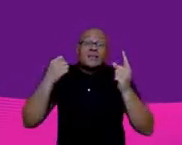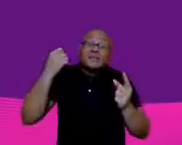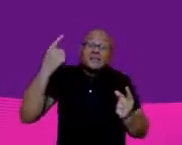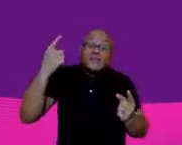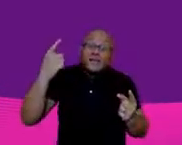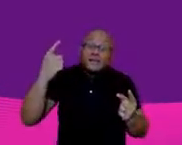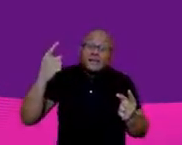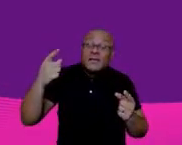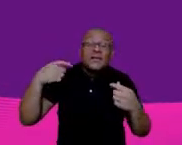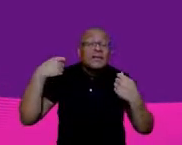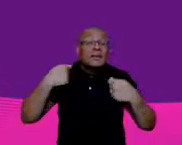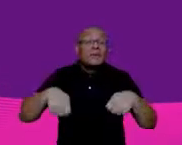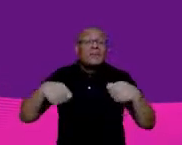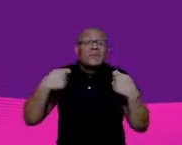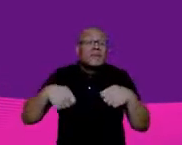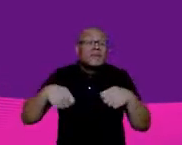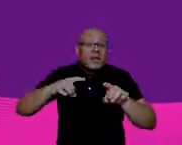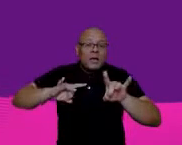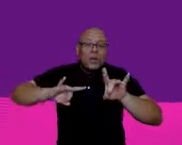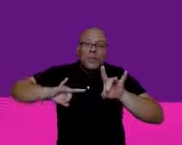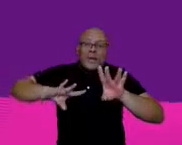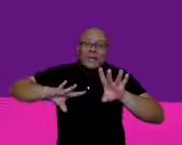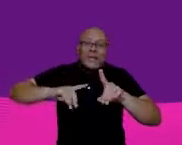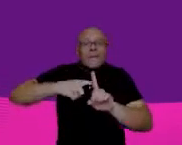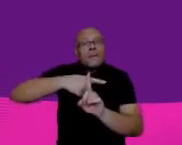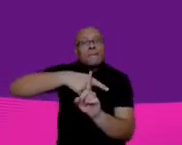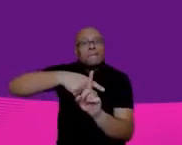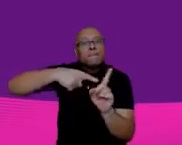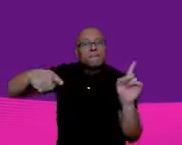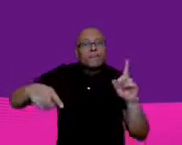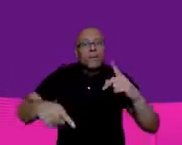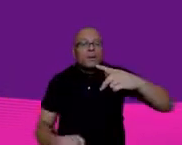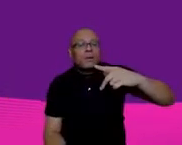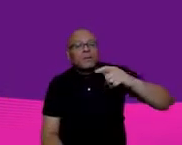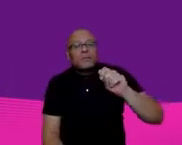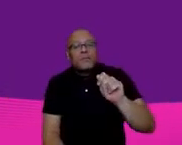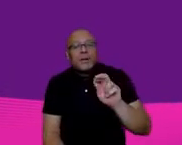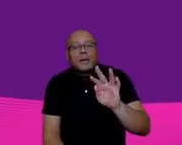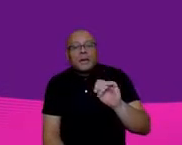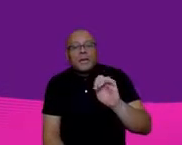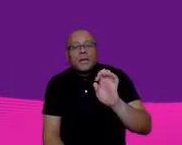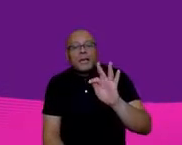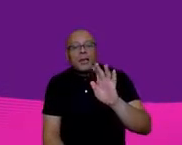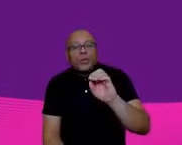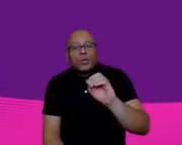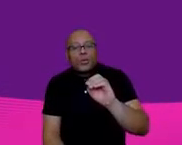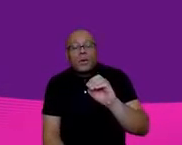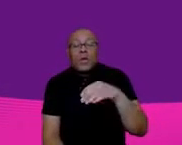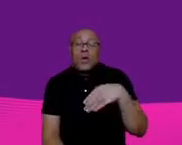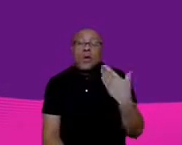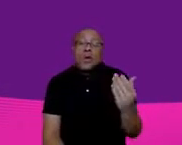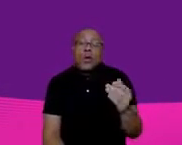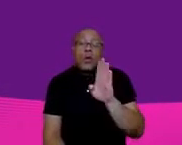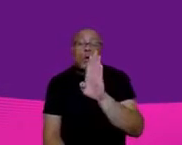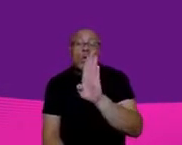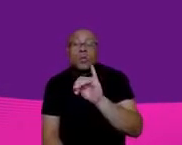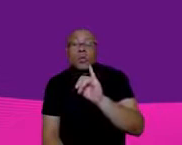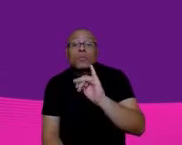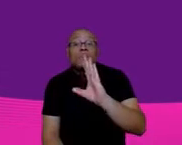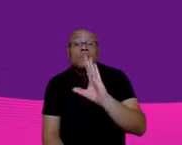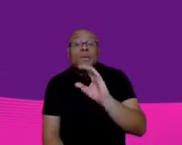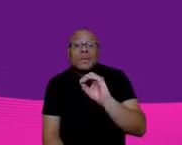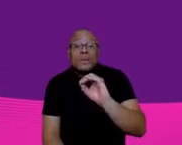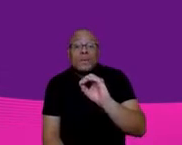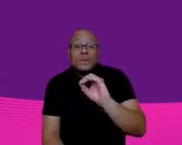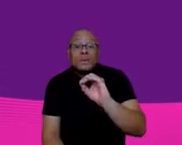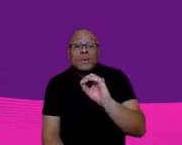uma técnica parcial. Então, patelofemoral, por exemplo, ou aqui bicompartimento. Eu não faço